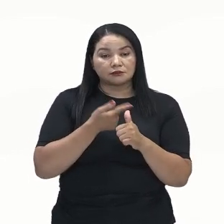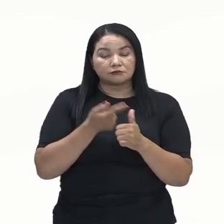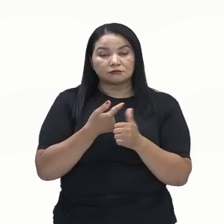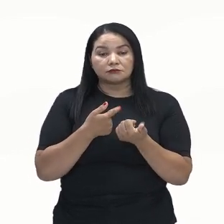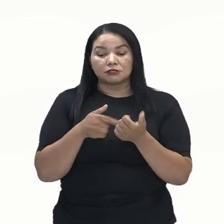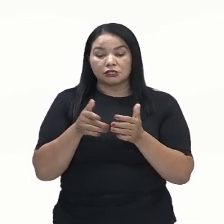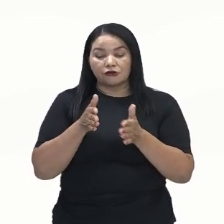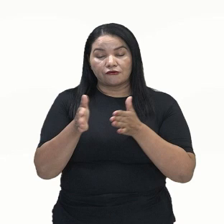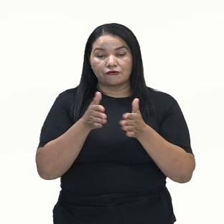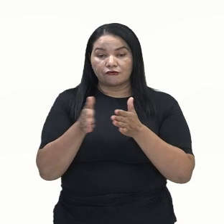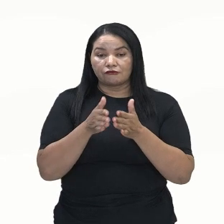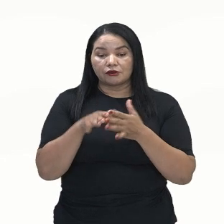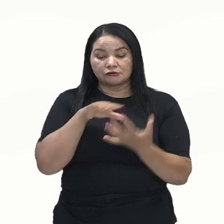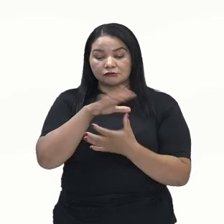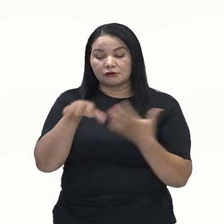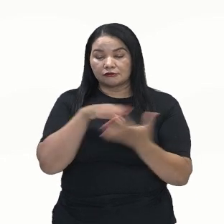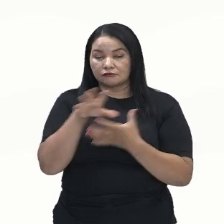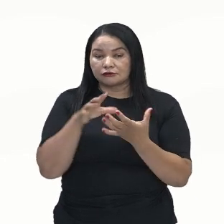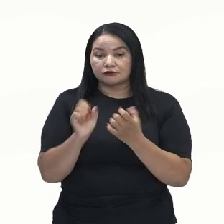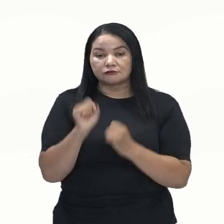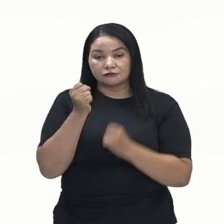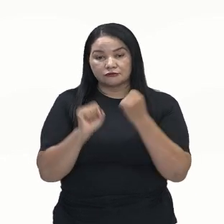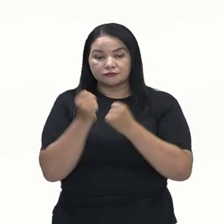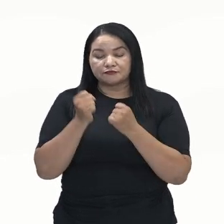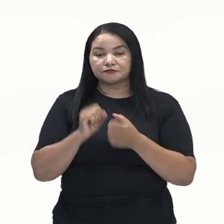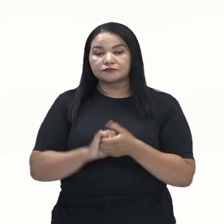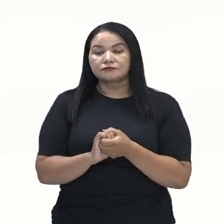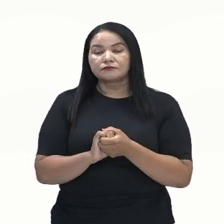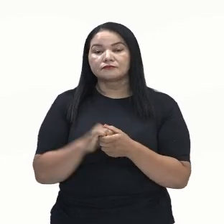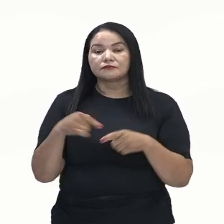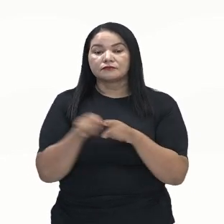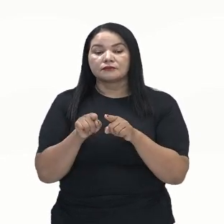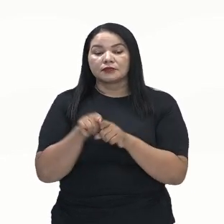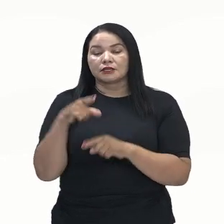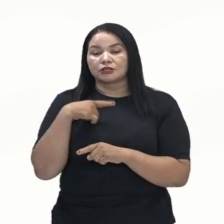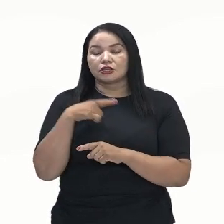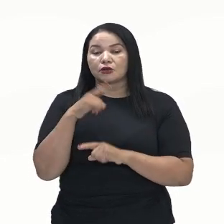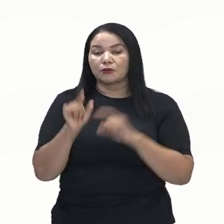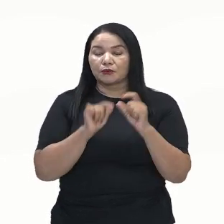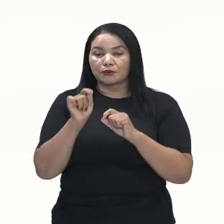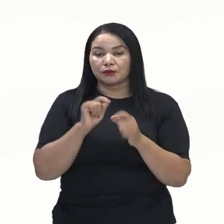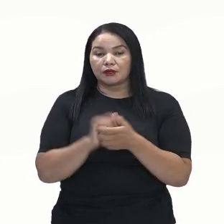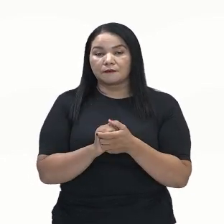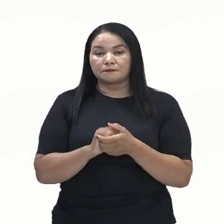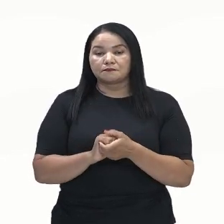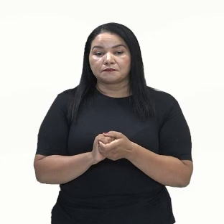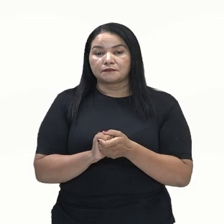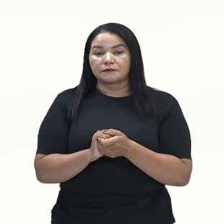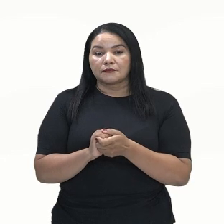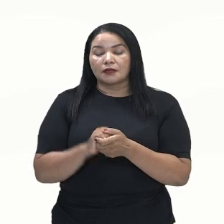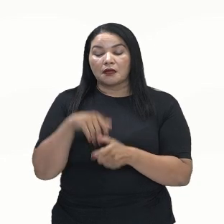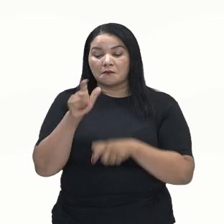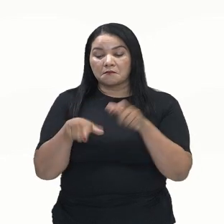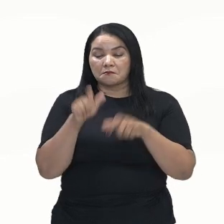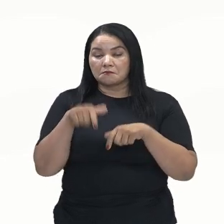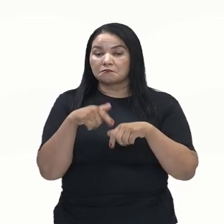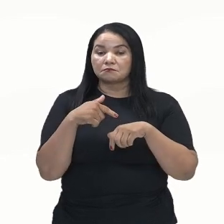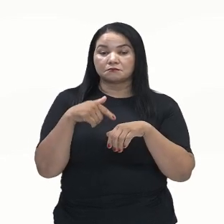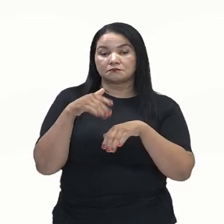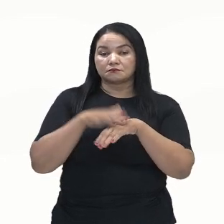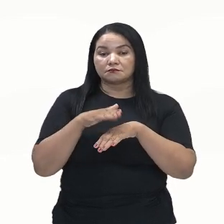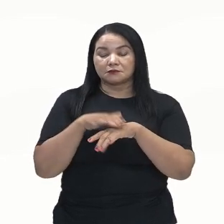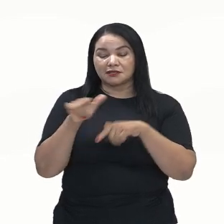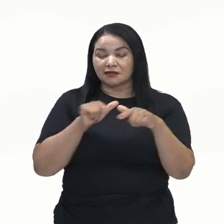Revolução Industrial. Além disso, ela tinha uma grande quantidade de mão de obra. O